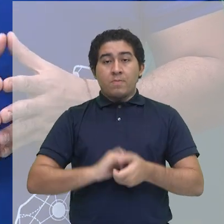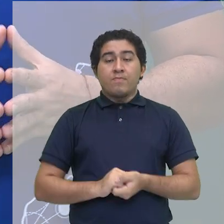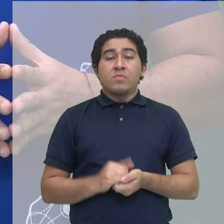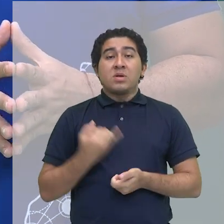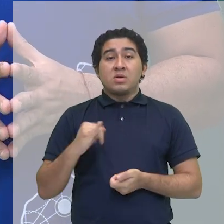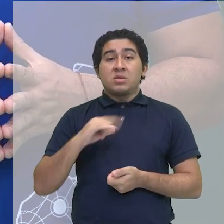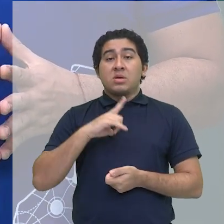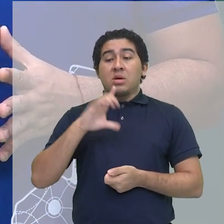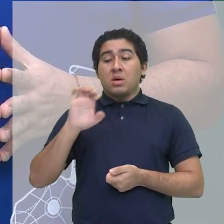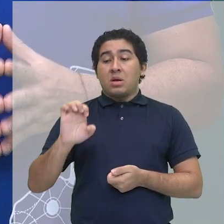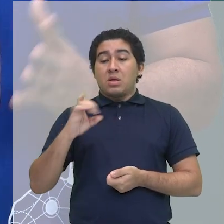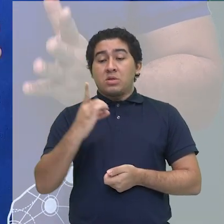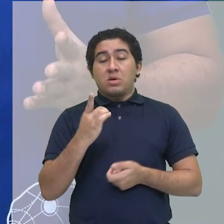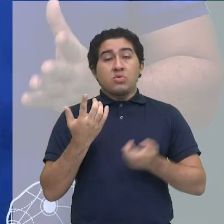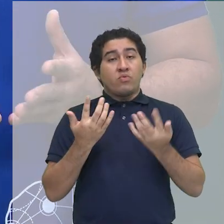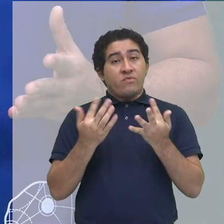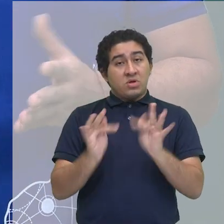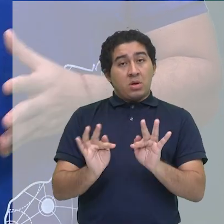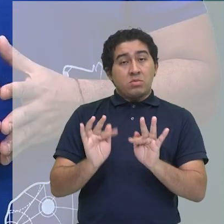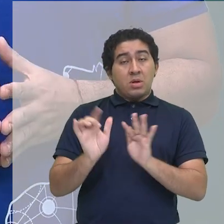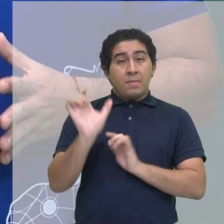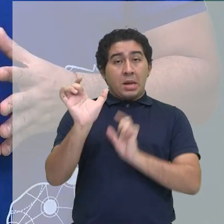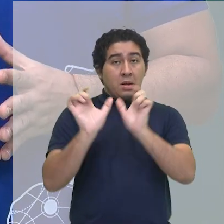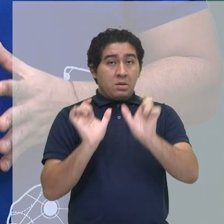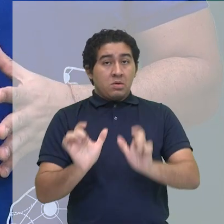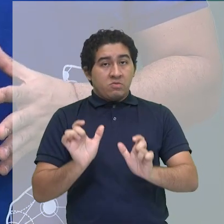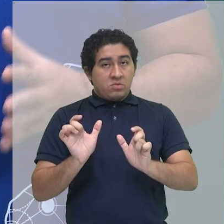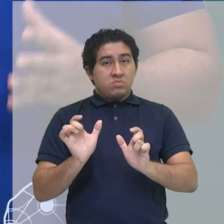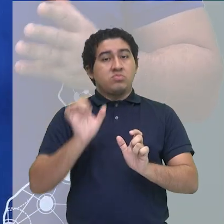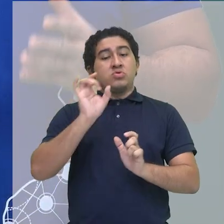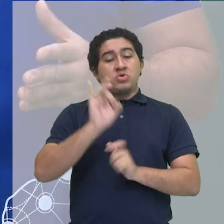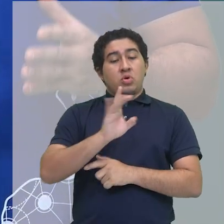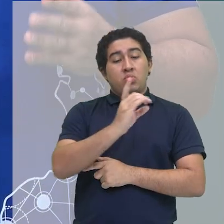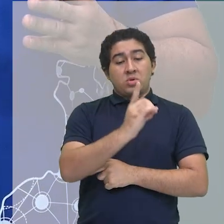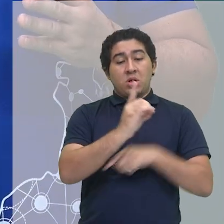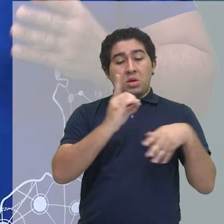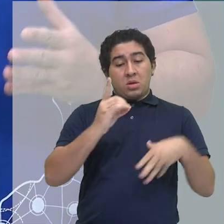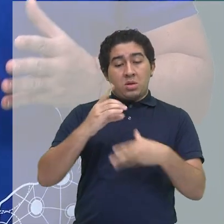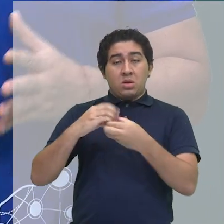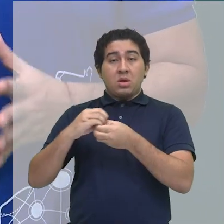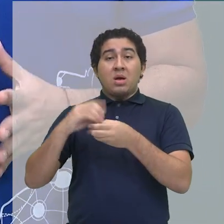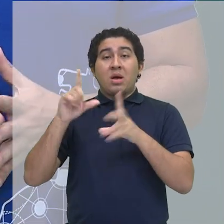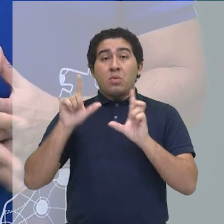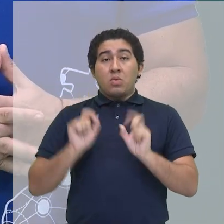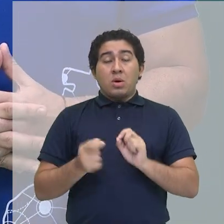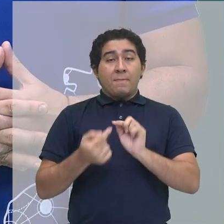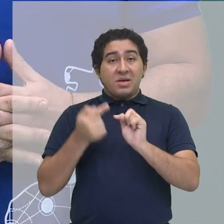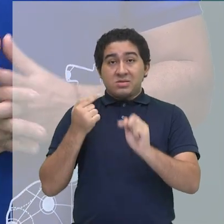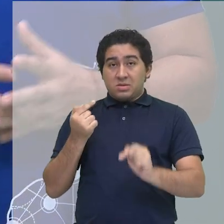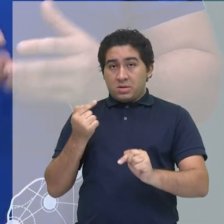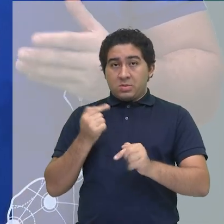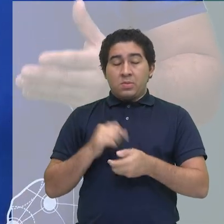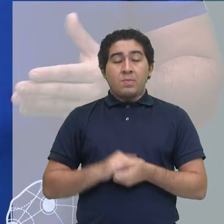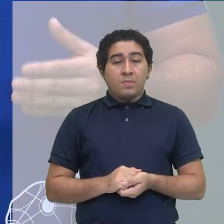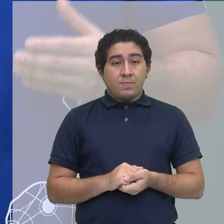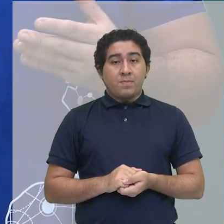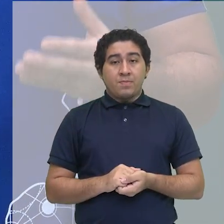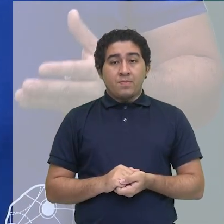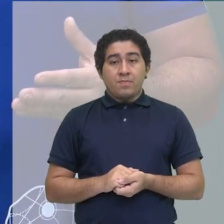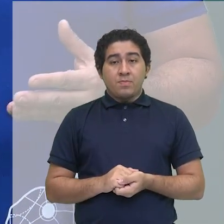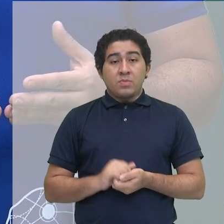bota esse ed aí no final, no caso aí como termina em é só o d, é o passado, ok?